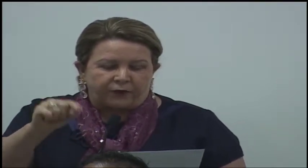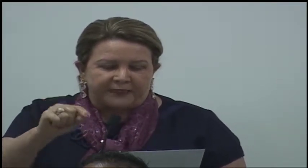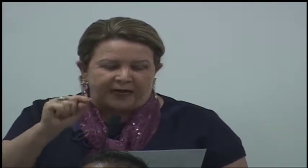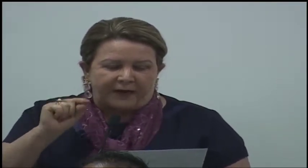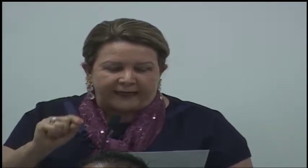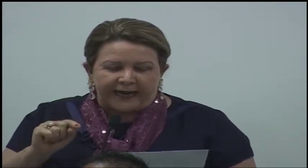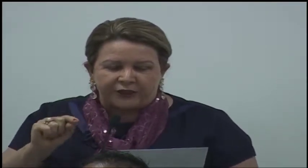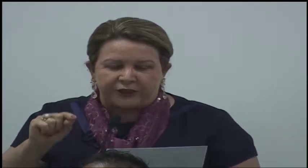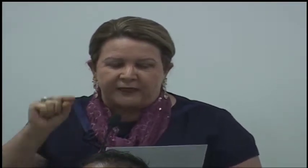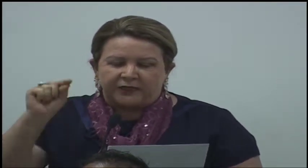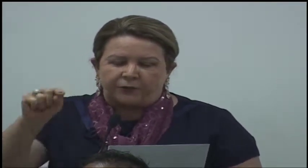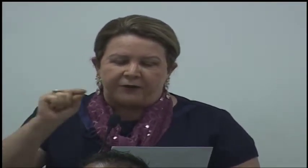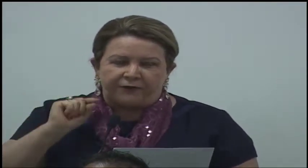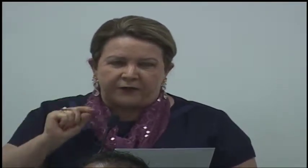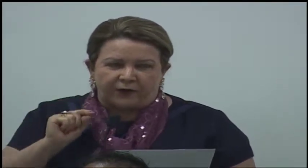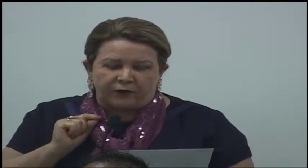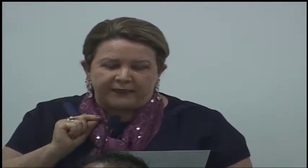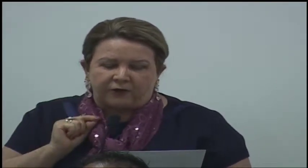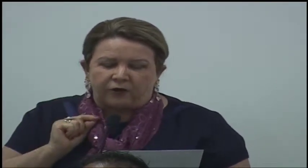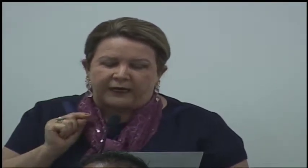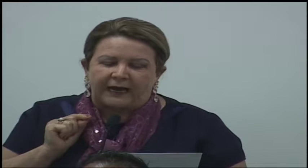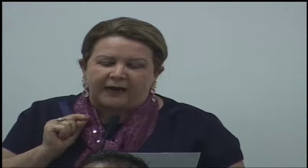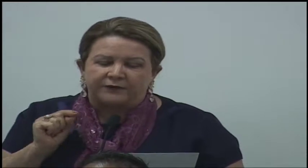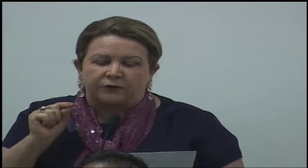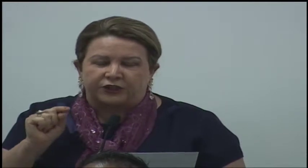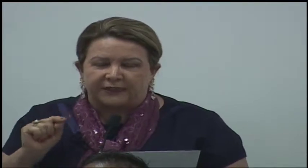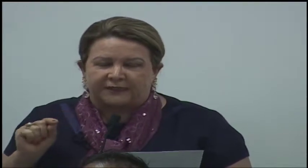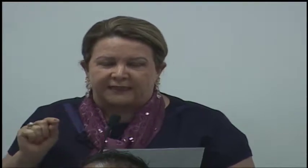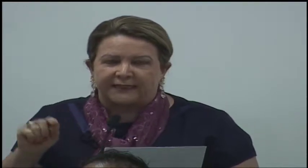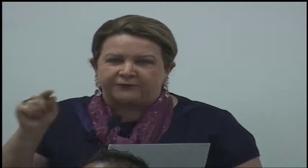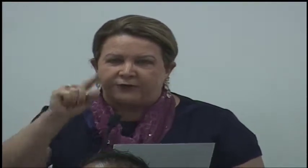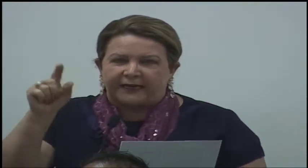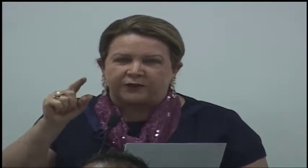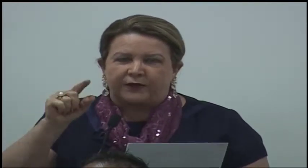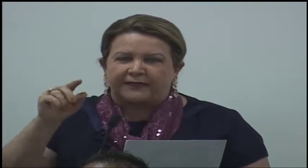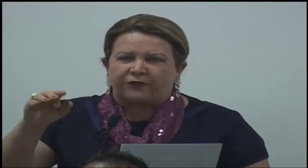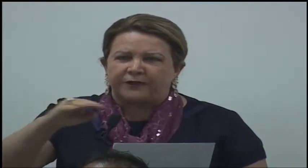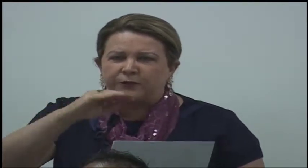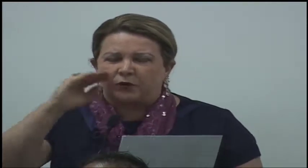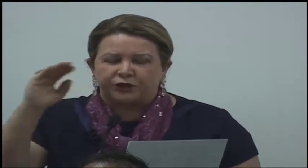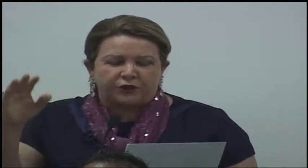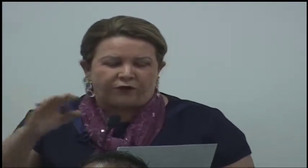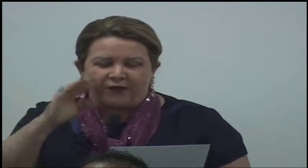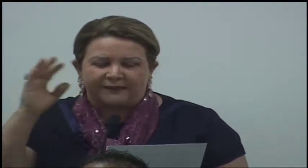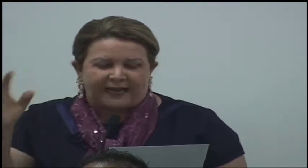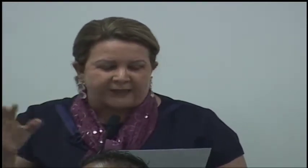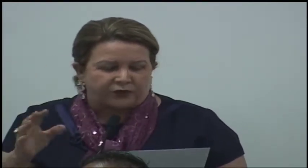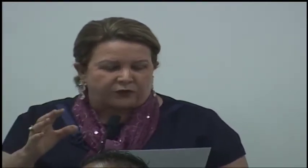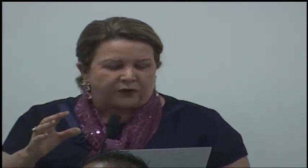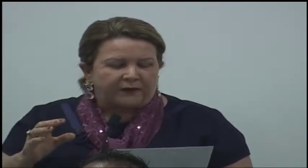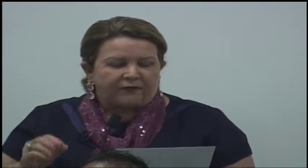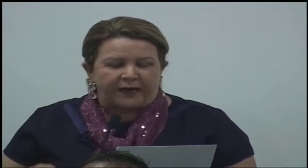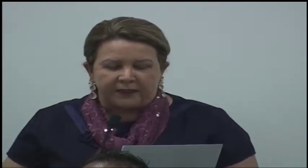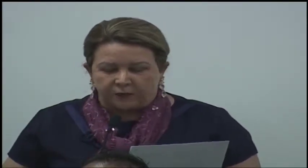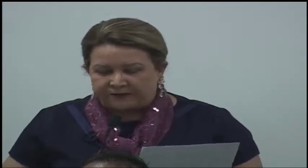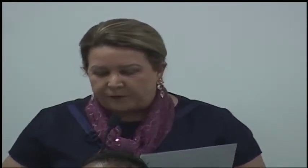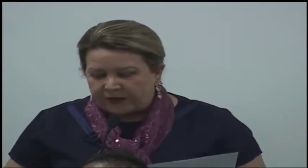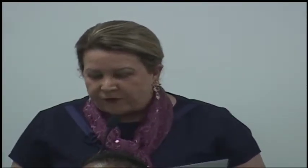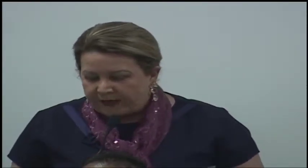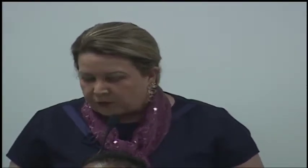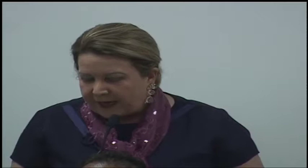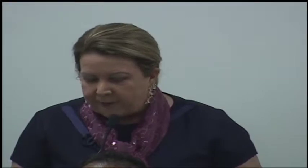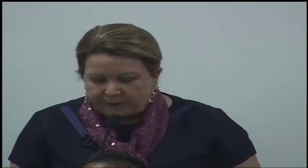que fosse lá uma creche, e o prefeito falou que ia colocar lá os autistas. Aí teve um vereador aqui que fez um elogio fantástico, falando